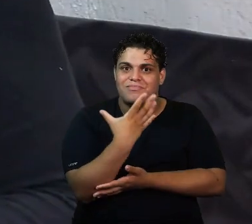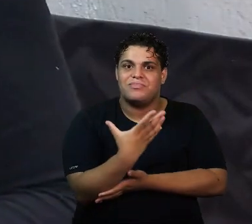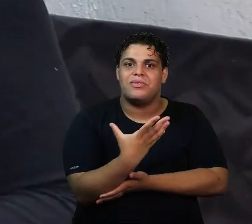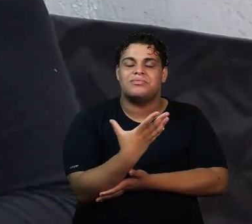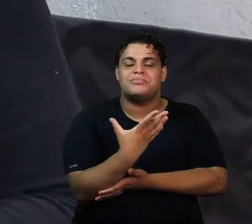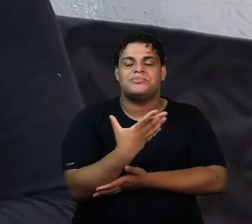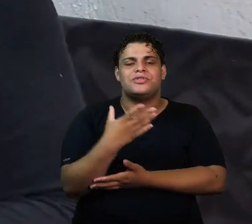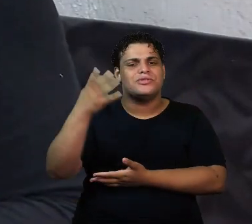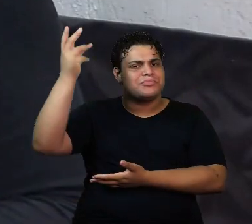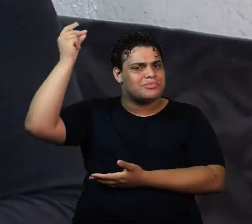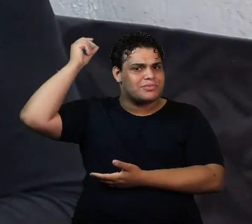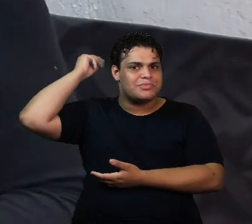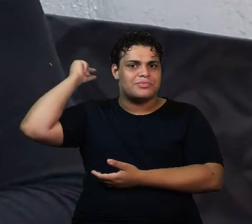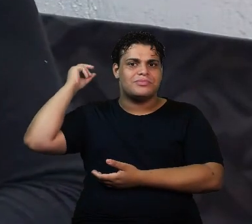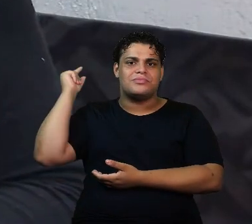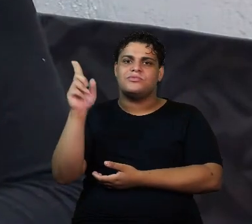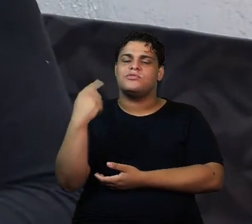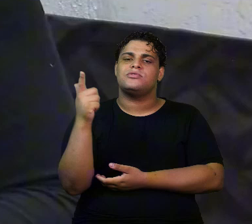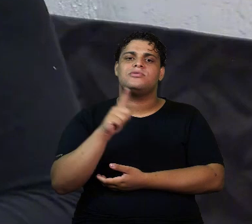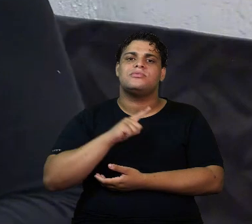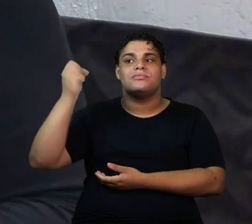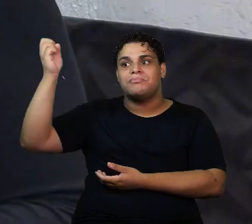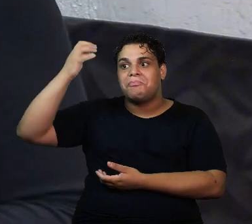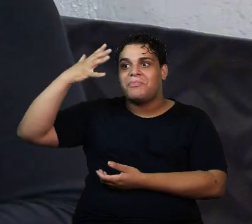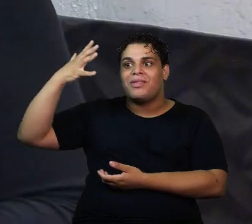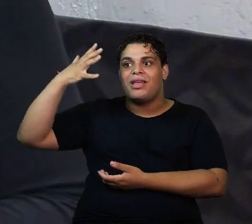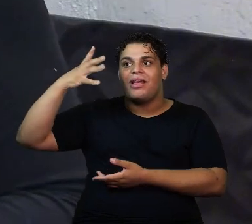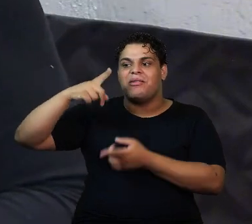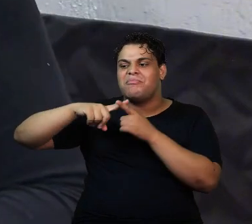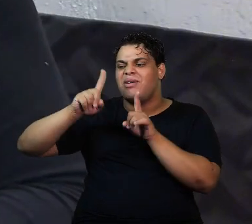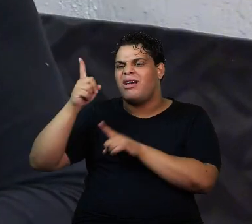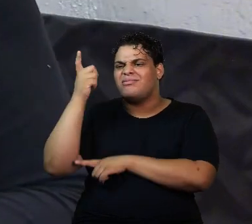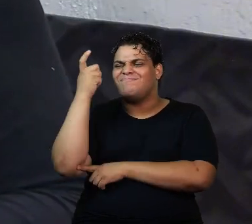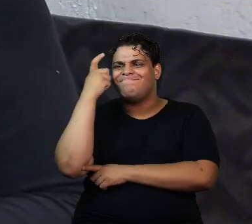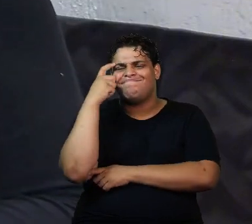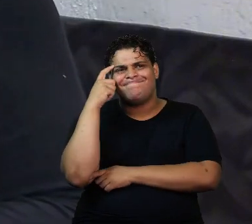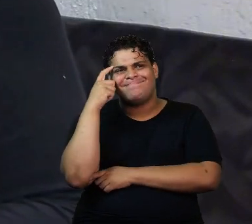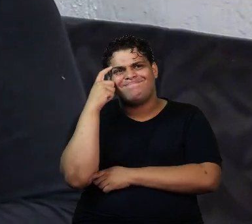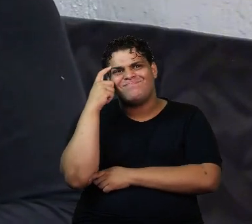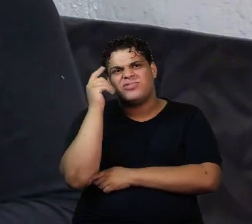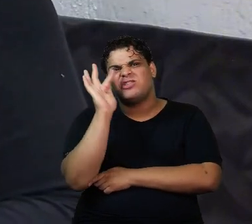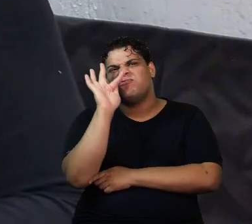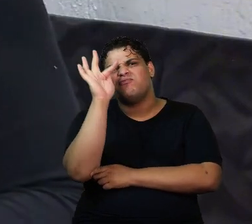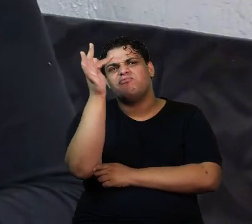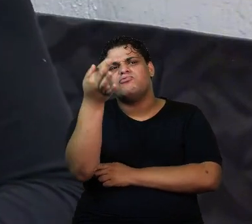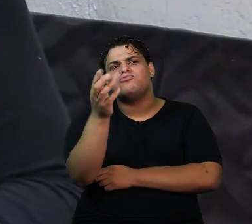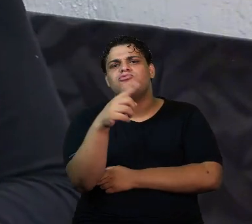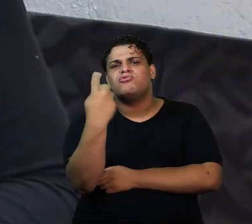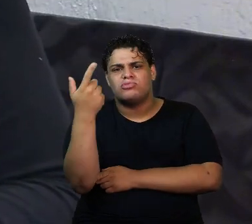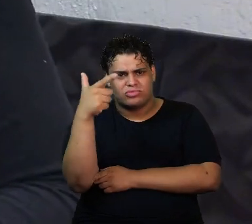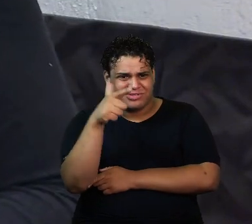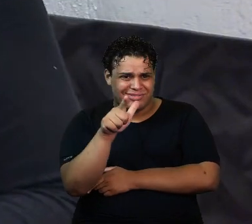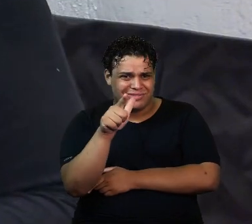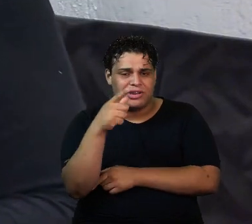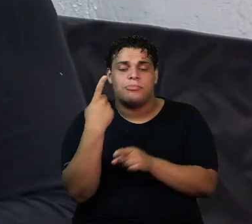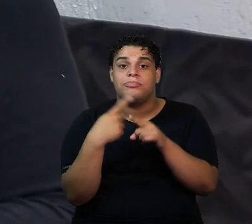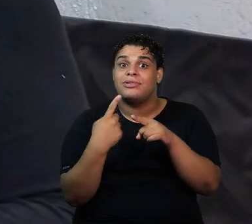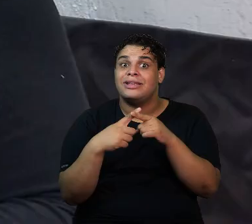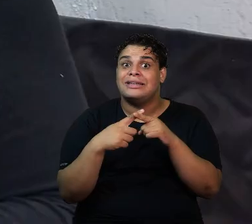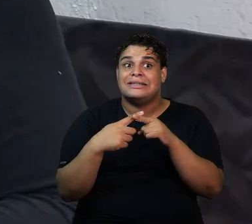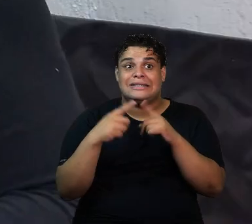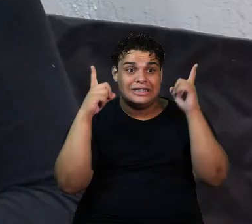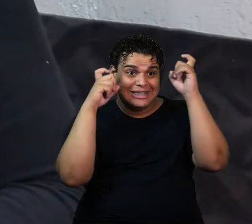Lá atrás a gente teve uma ideia de fazer um teatro, mas realmente a gente pensava, será que um dia a gente vai conseguir? Porque é muito difícil